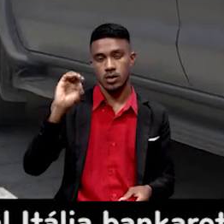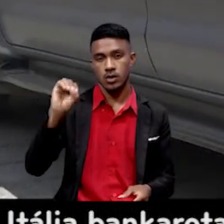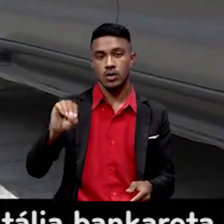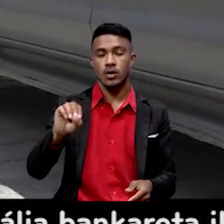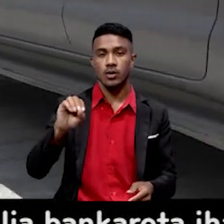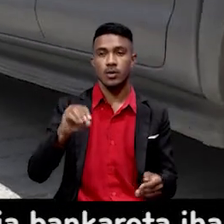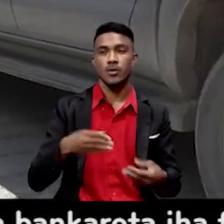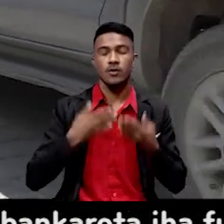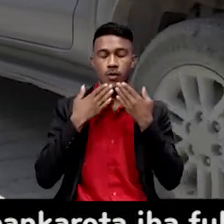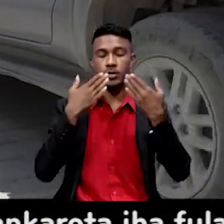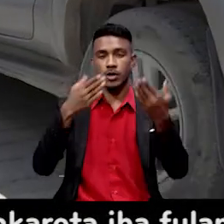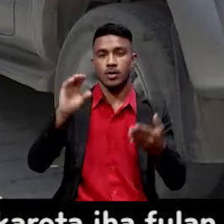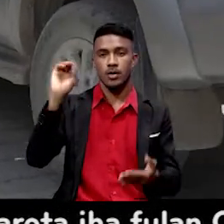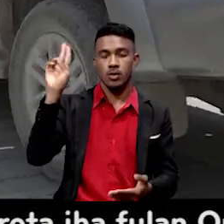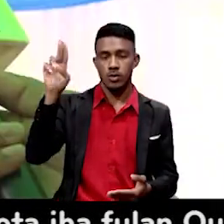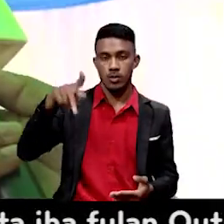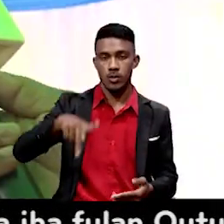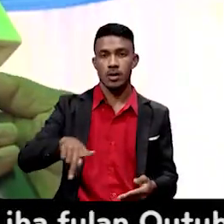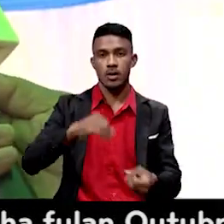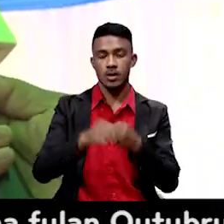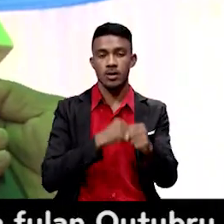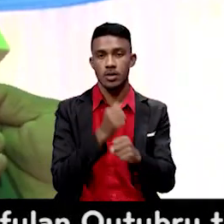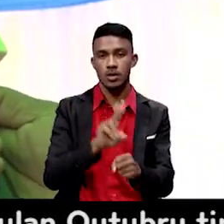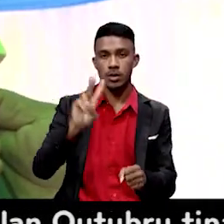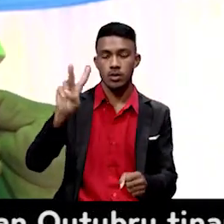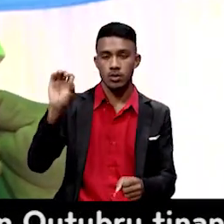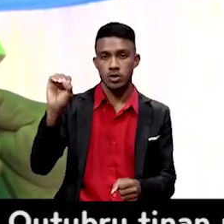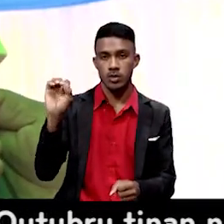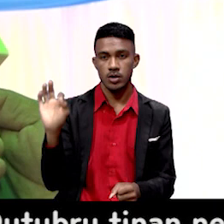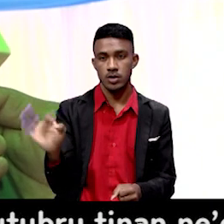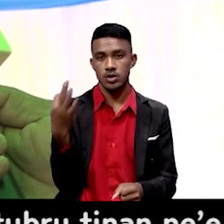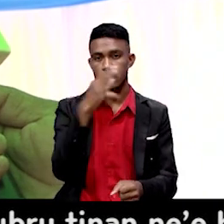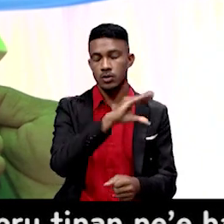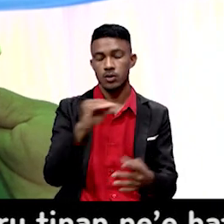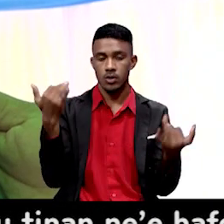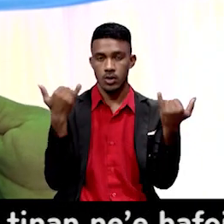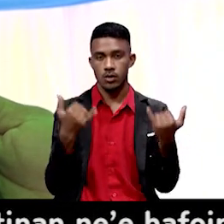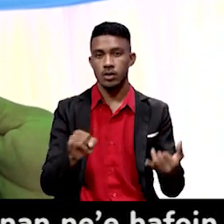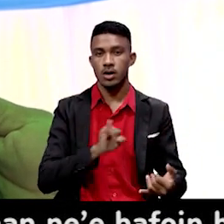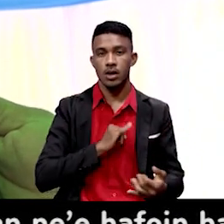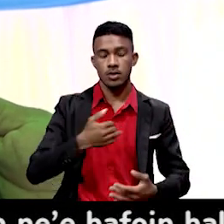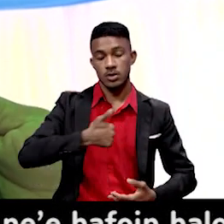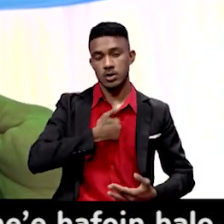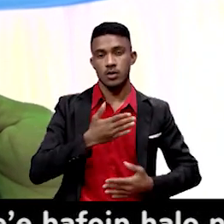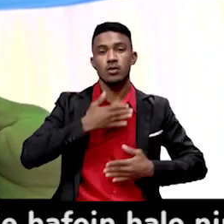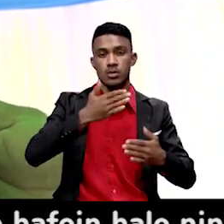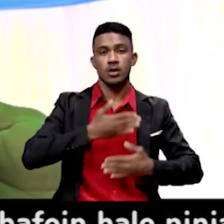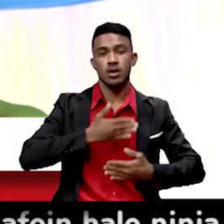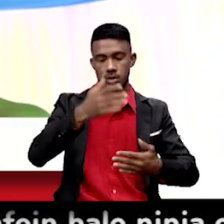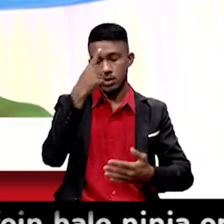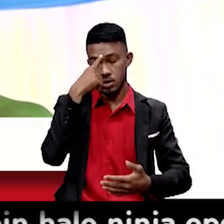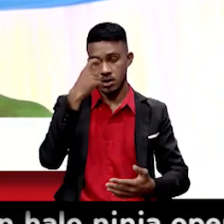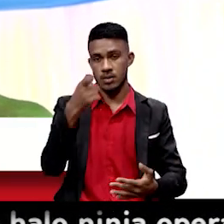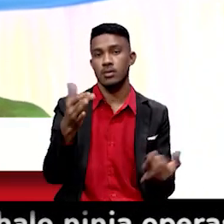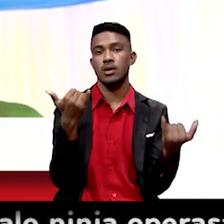Mai be hahuhu si 2019 to ohin lorong hausente orgulho, hausente contente tambah